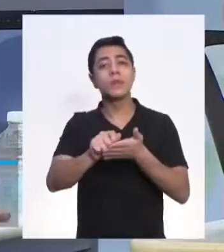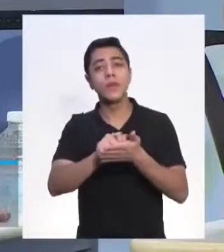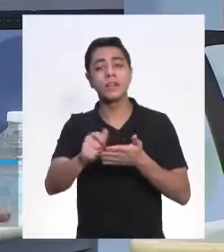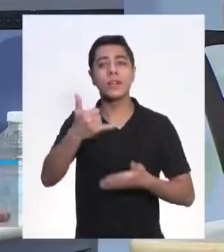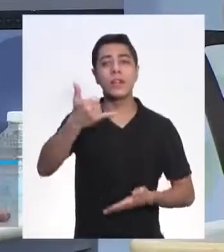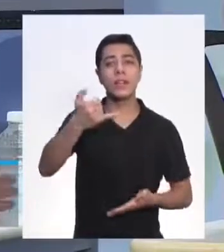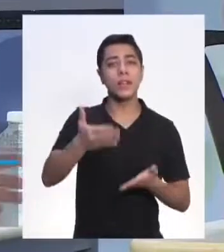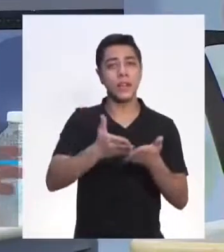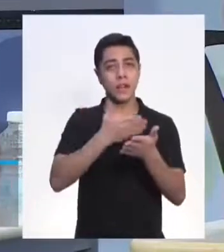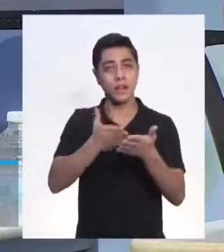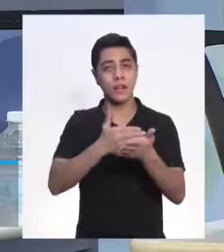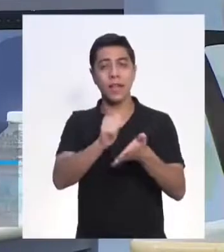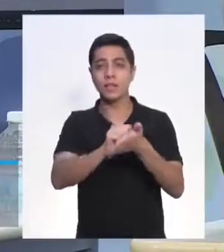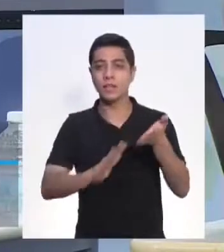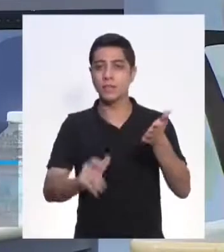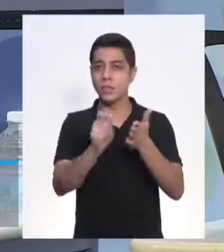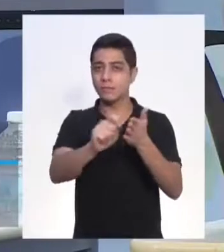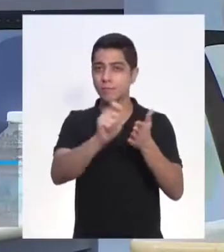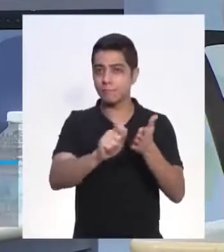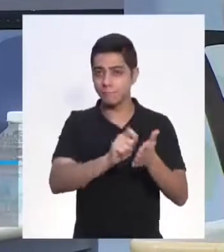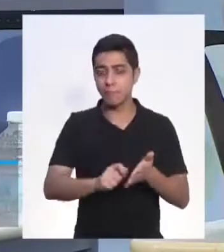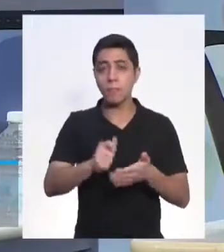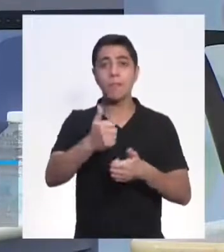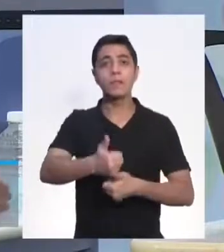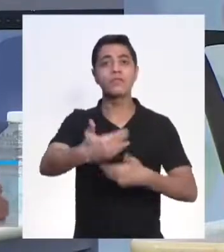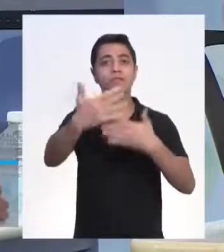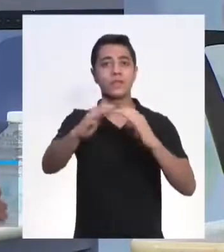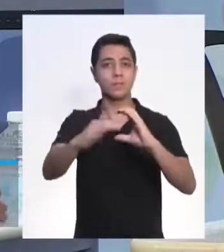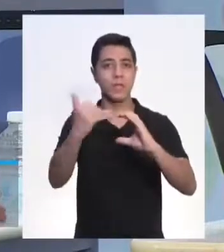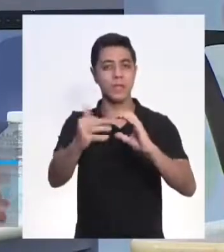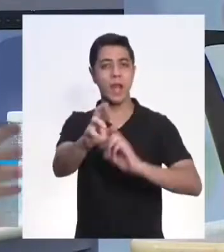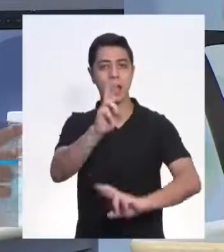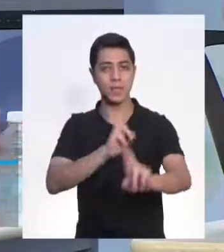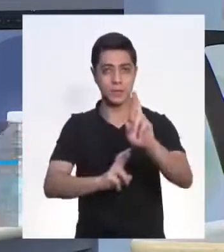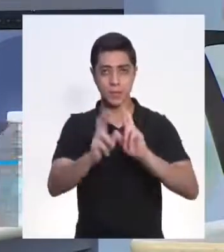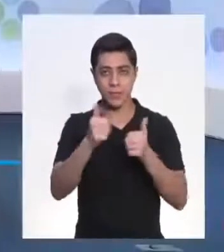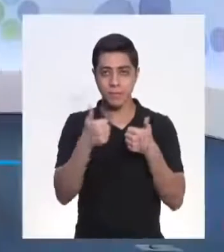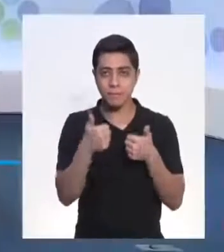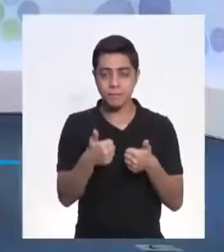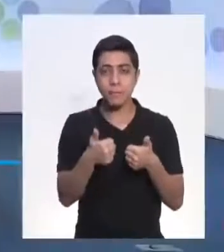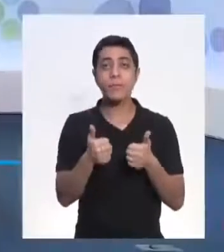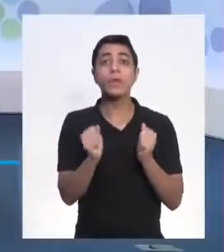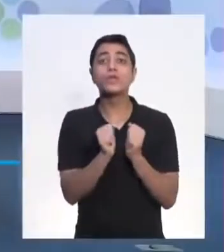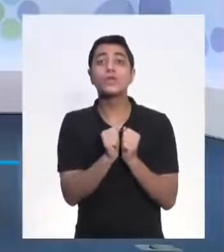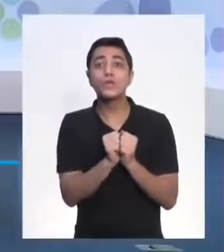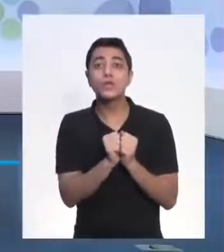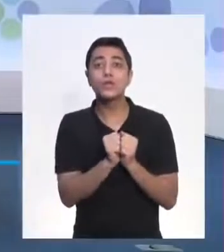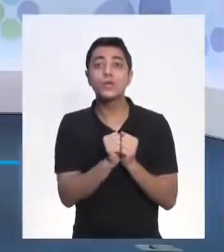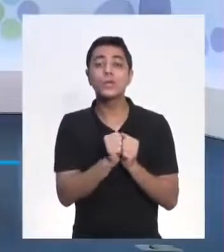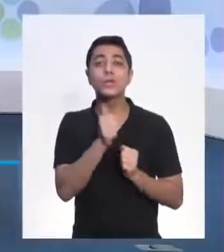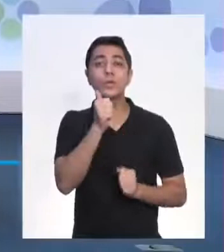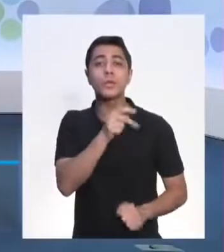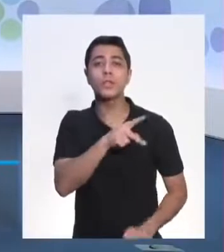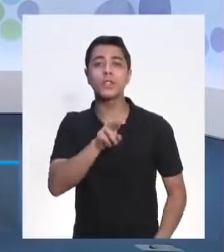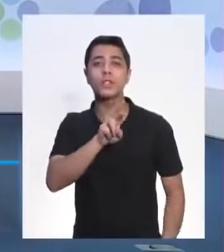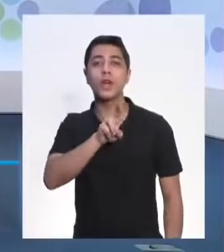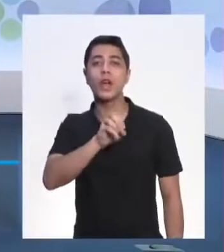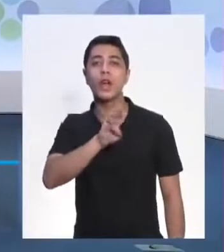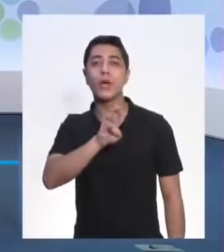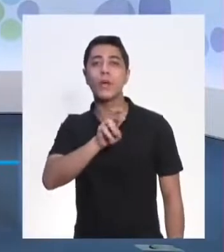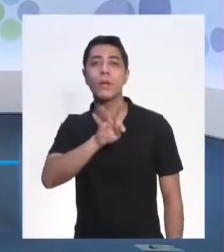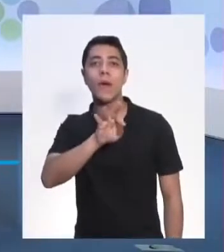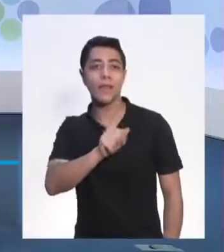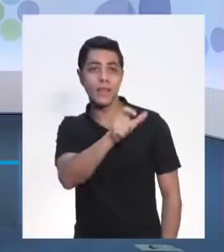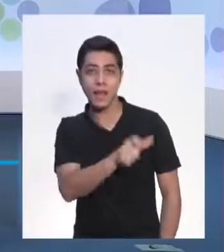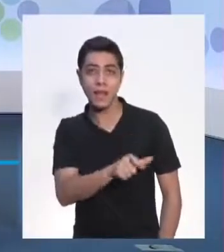fazer as atividades e mandar as respostas lá no chat. Porque a professora Roberta está aqui comigo e vai me contar tudinho que vocês escreverem